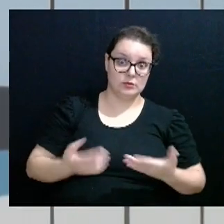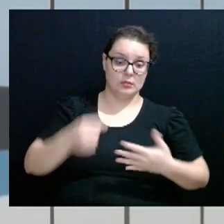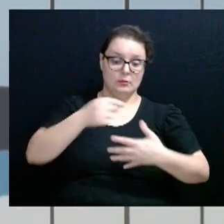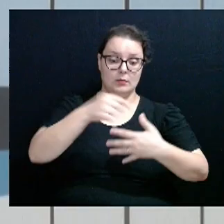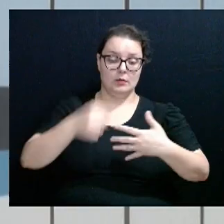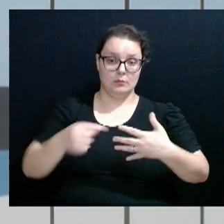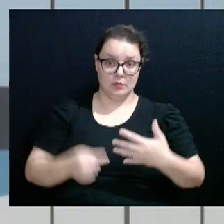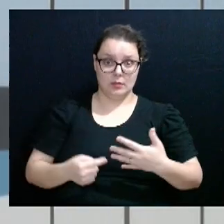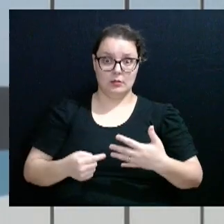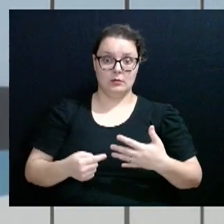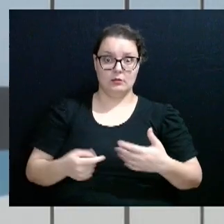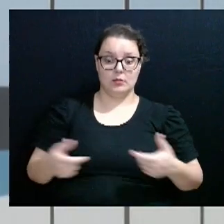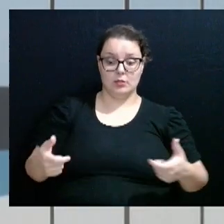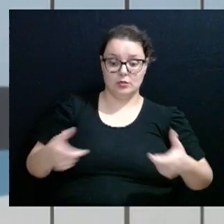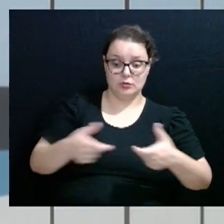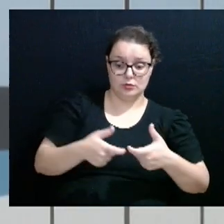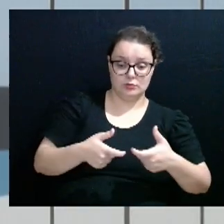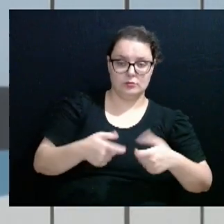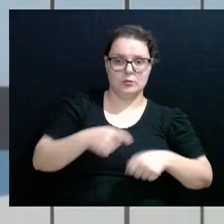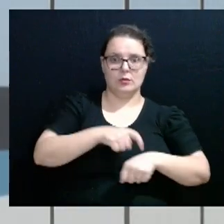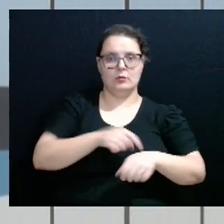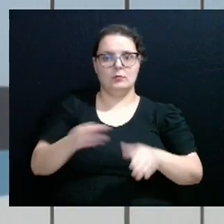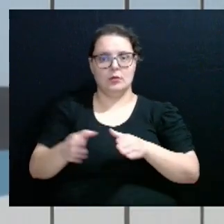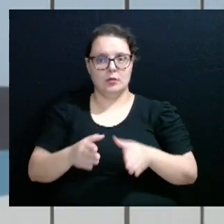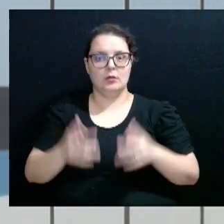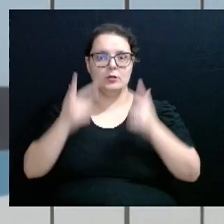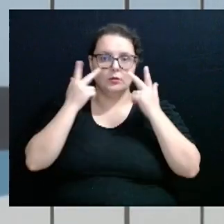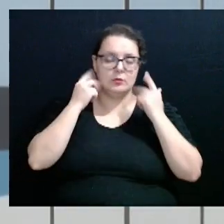minimizam situações que geralmente podem vir a ser